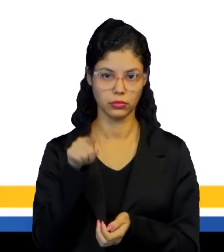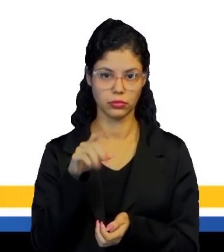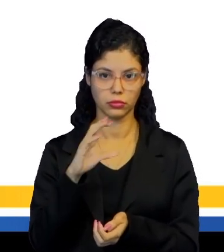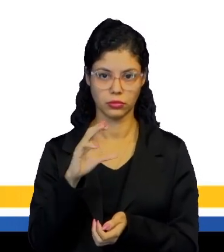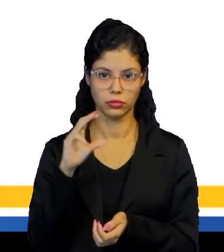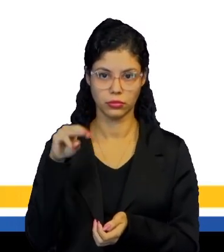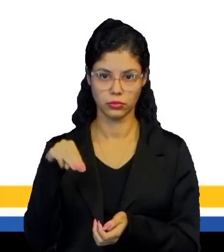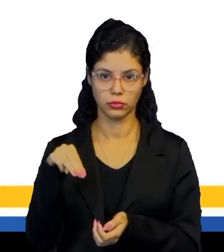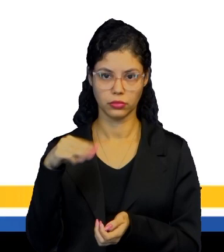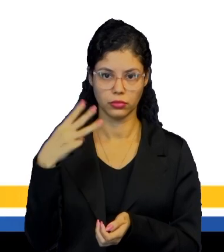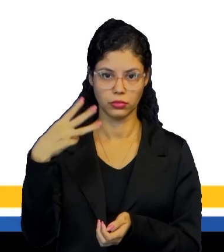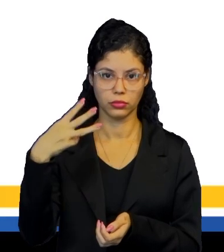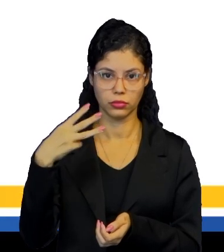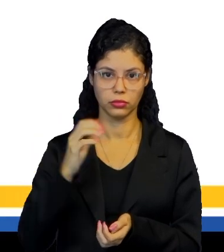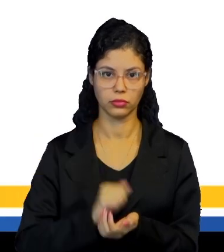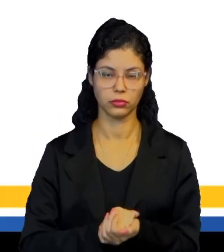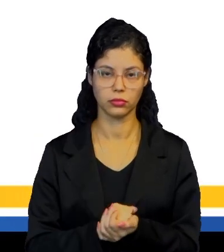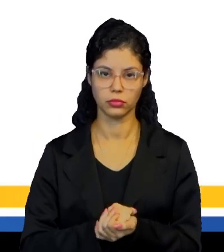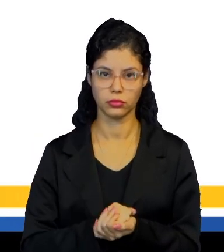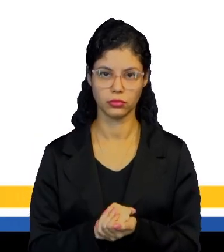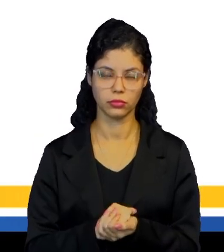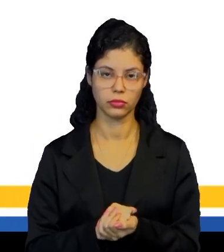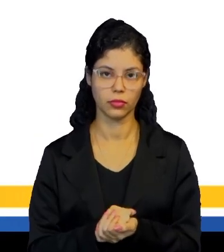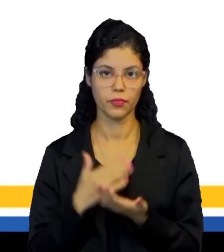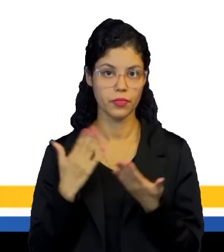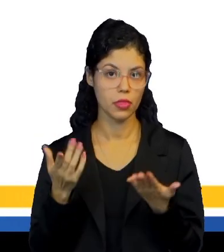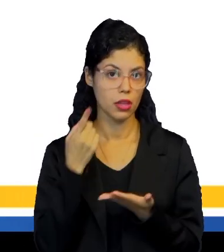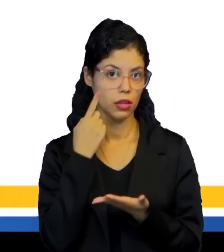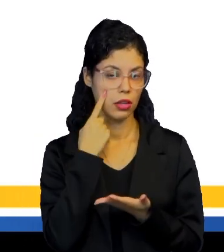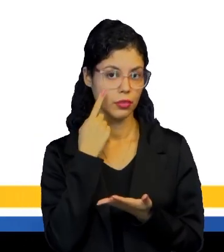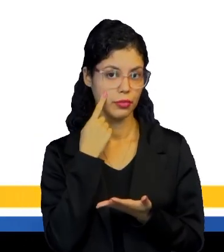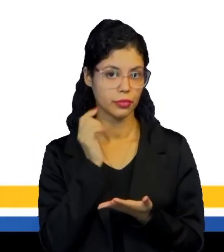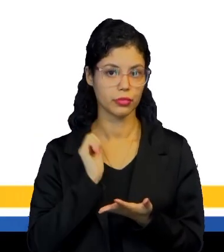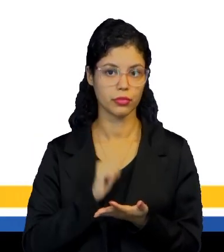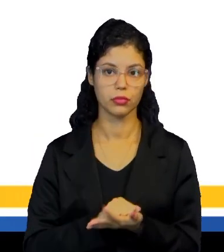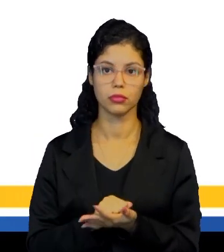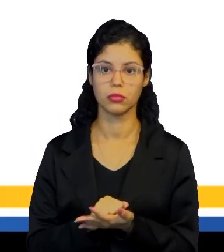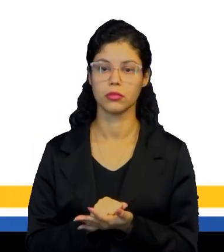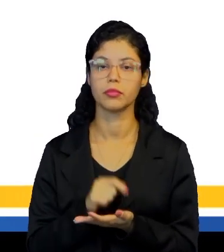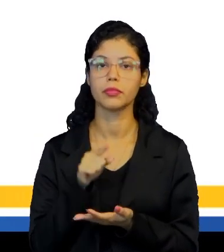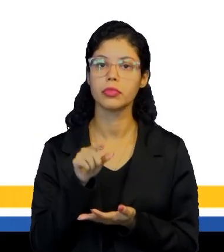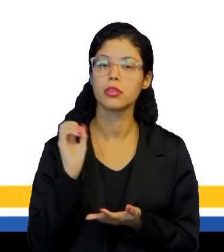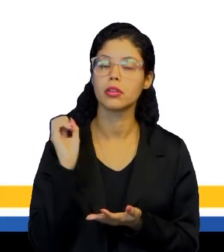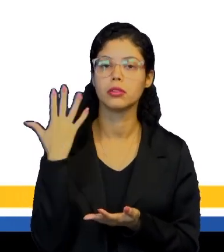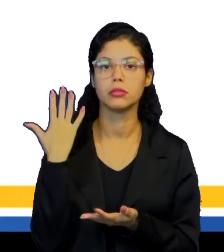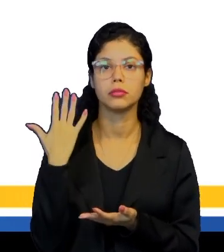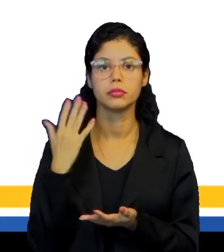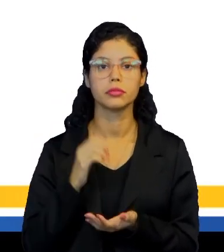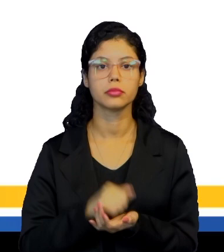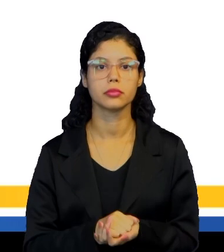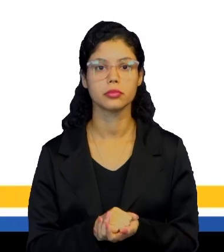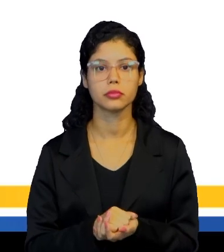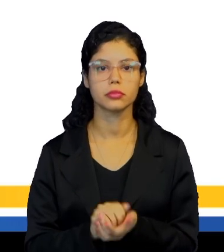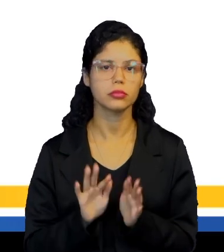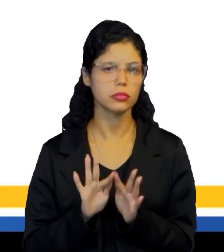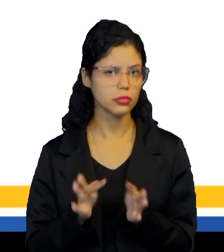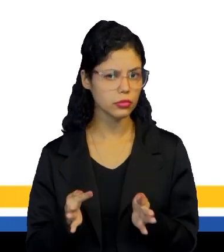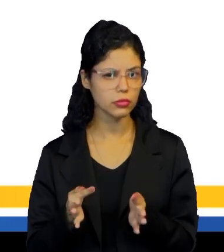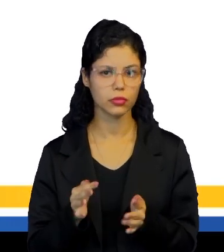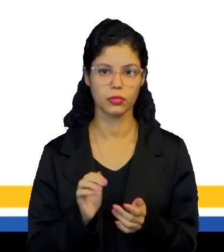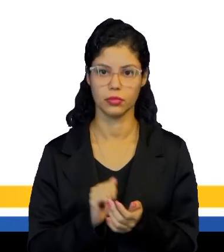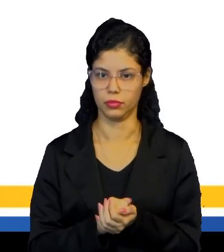gramas de centímetros cúbicos Então olha aí nesse caso aí é